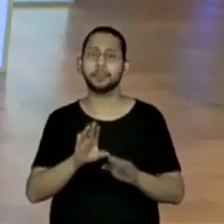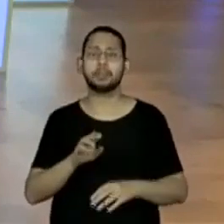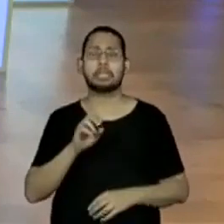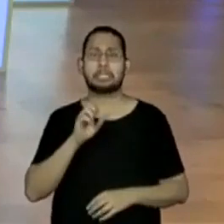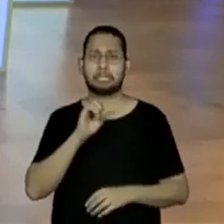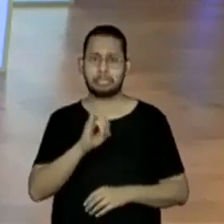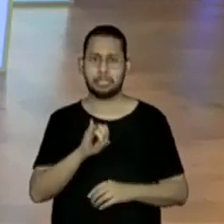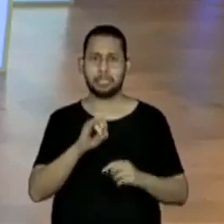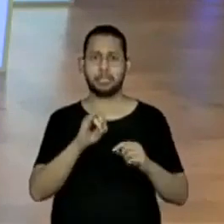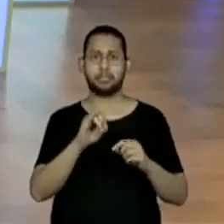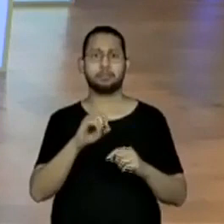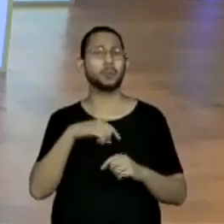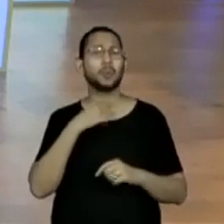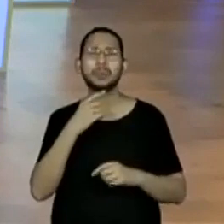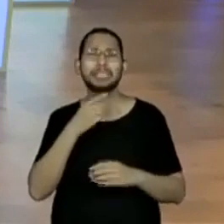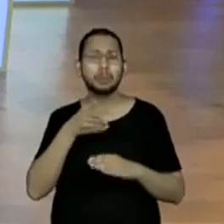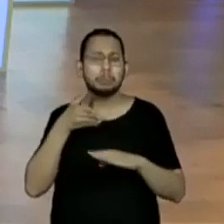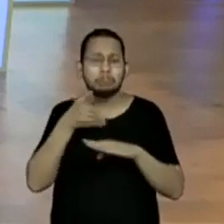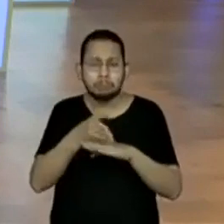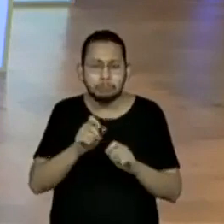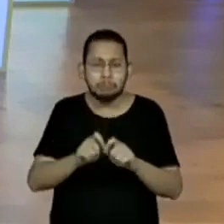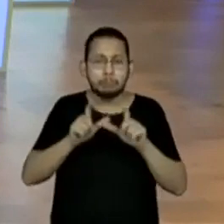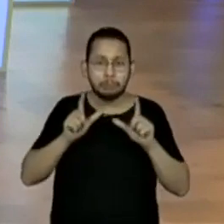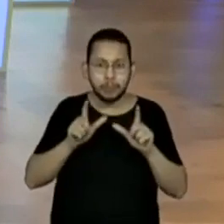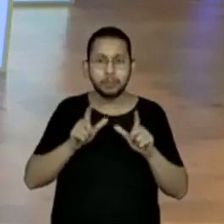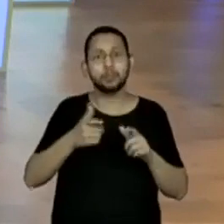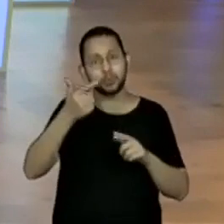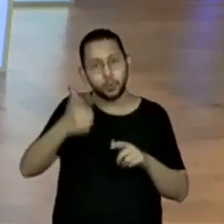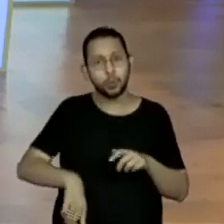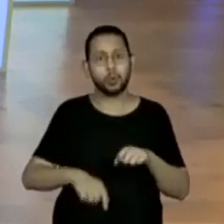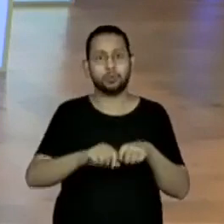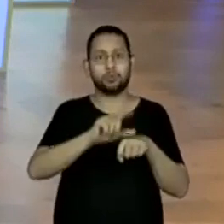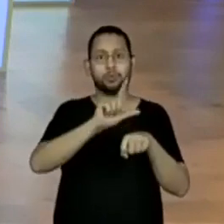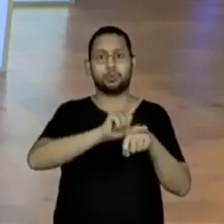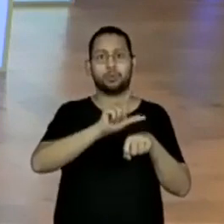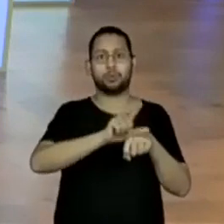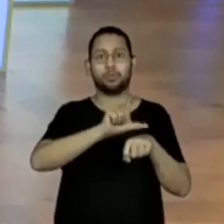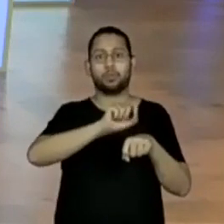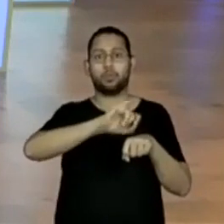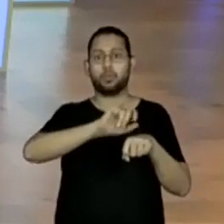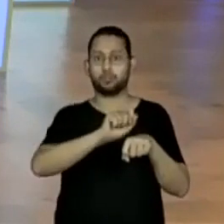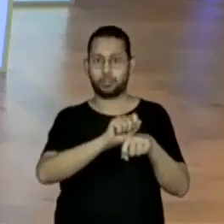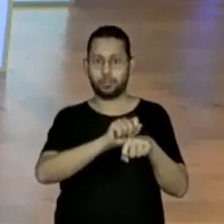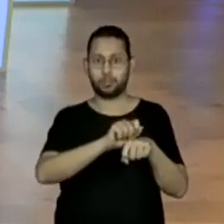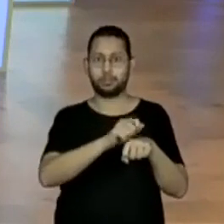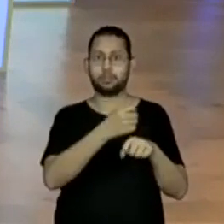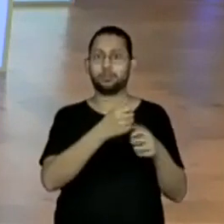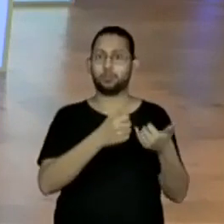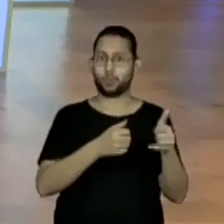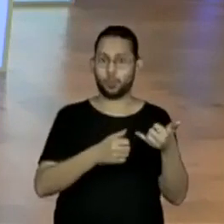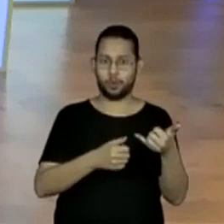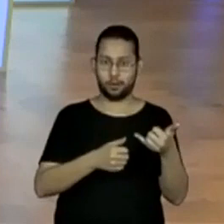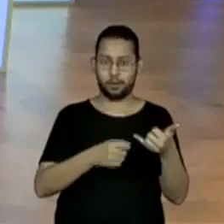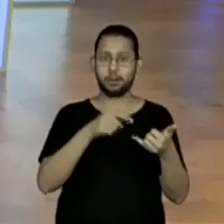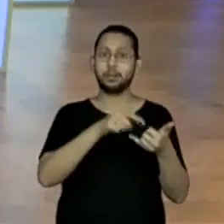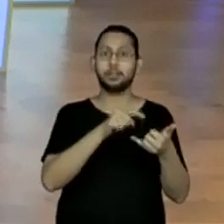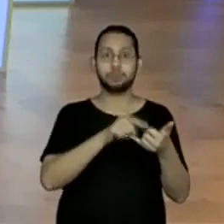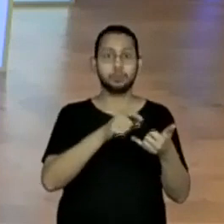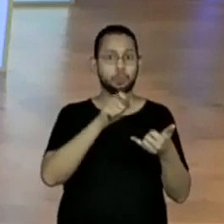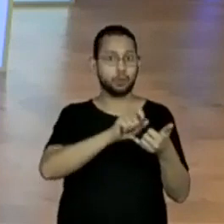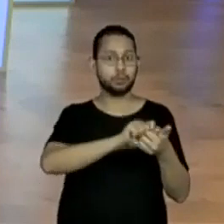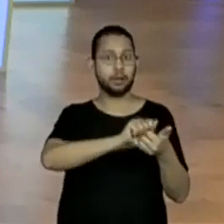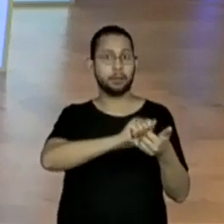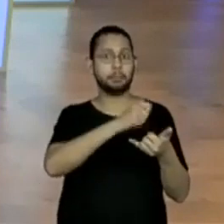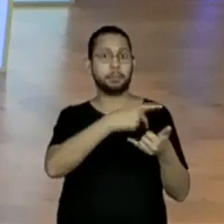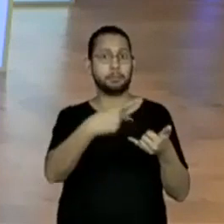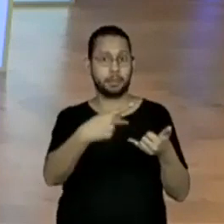mais uma vez, vocês então irão entrar na loja de aplicativos, perfeito, do seu celular, para ver essas aulas, e vocês